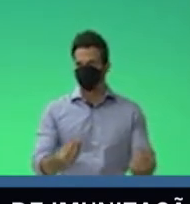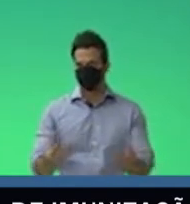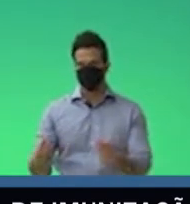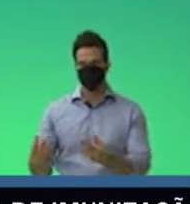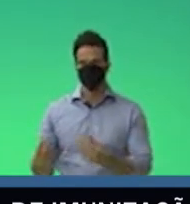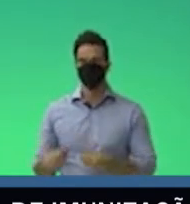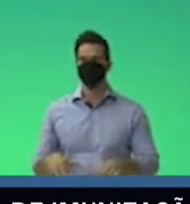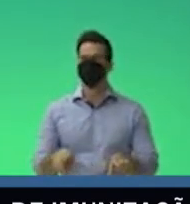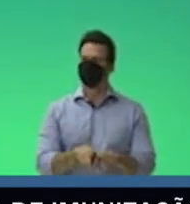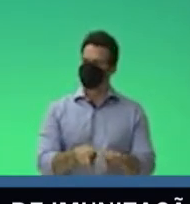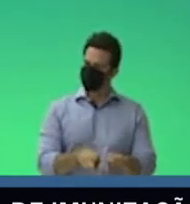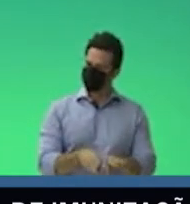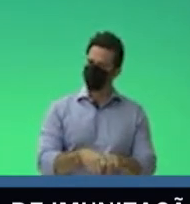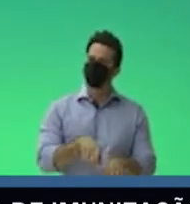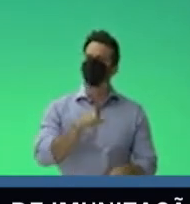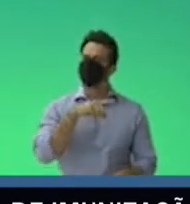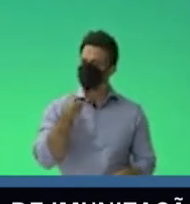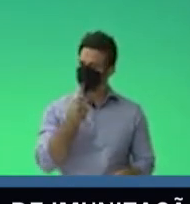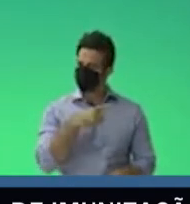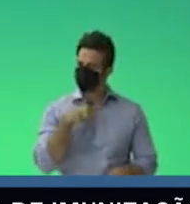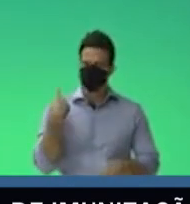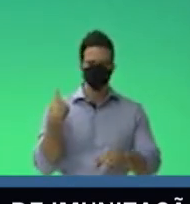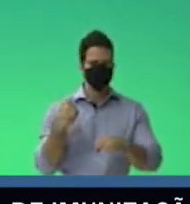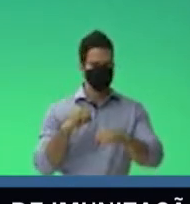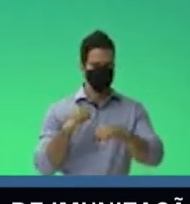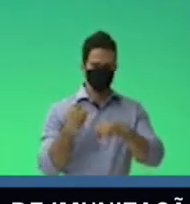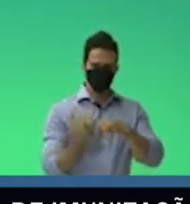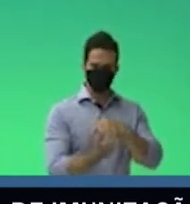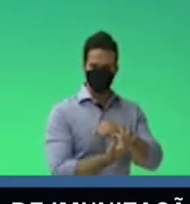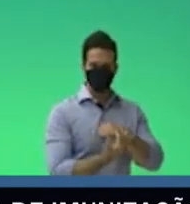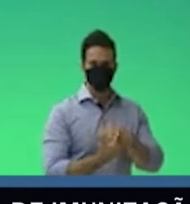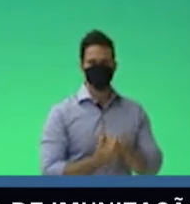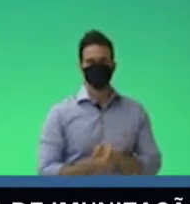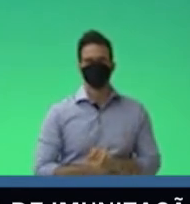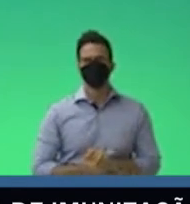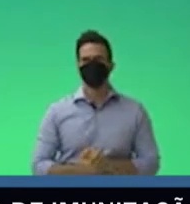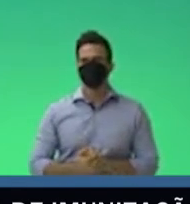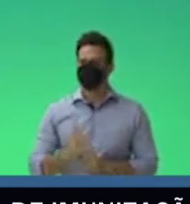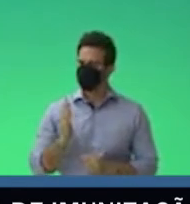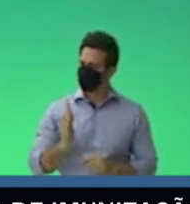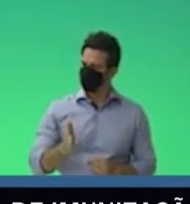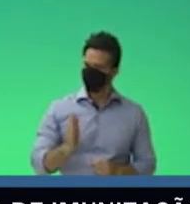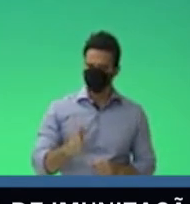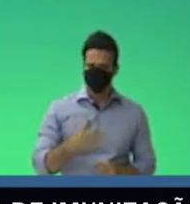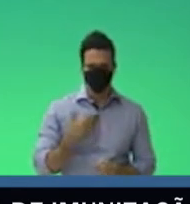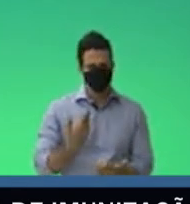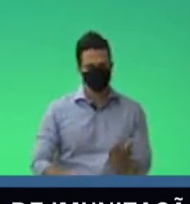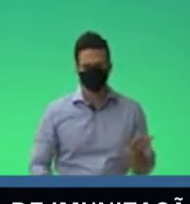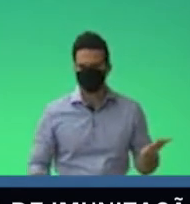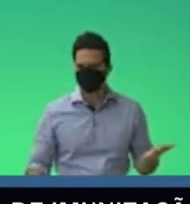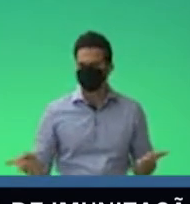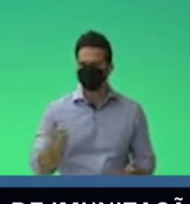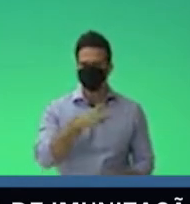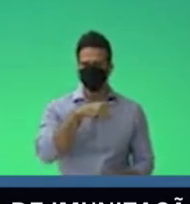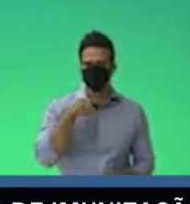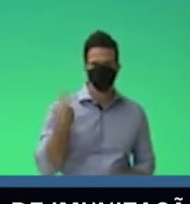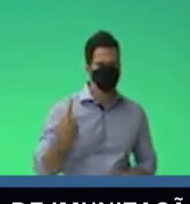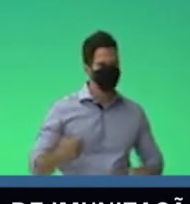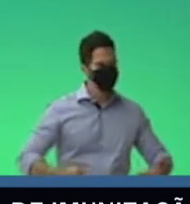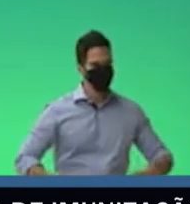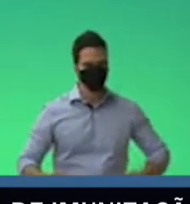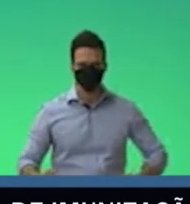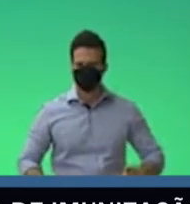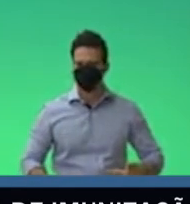também estão sendo vítimas de da covide já perdemos muitos servidores